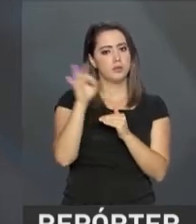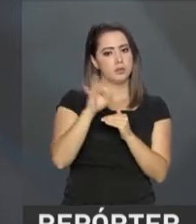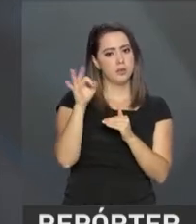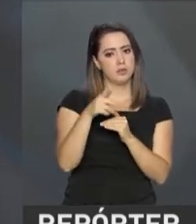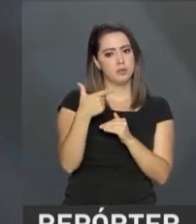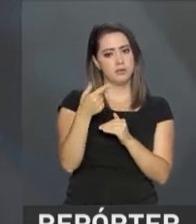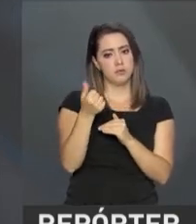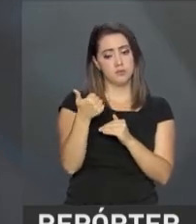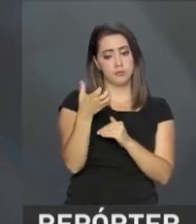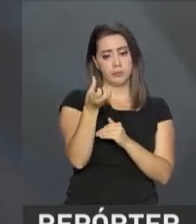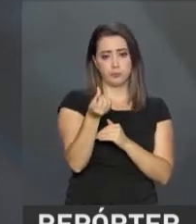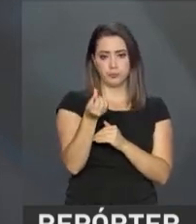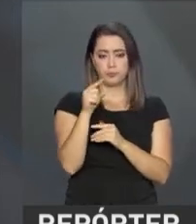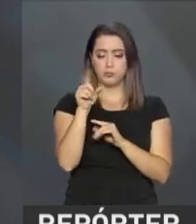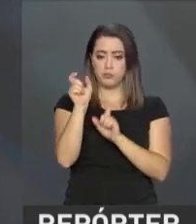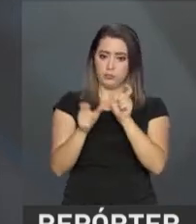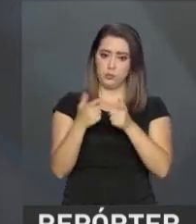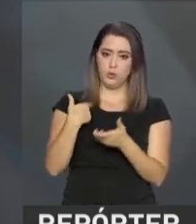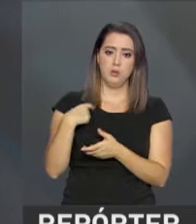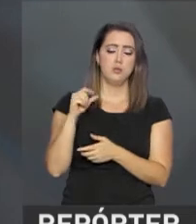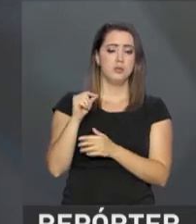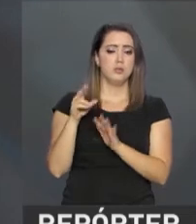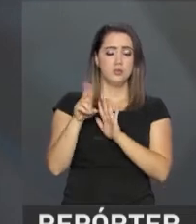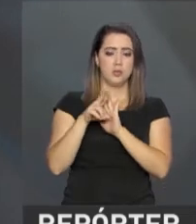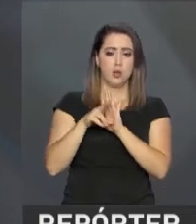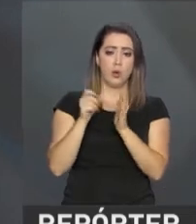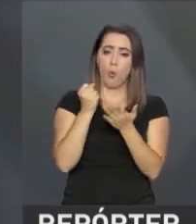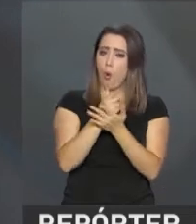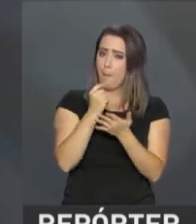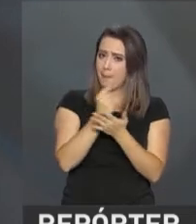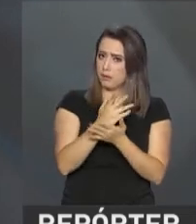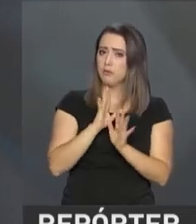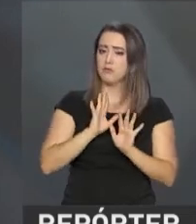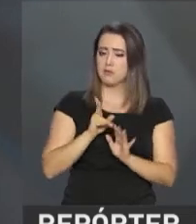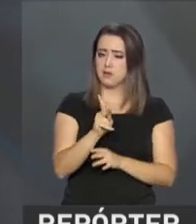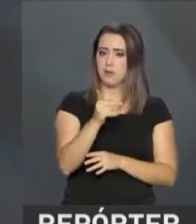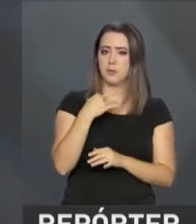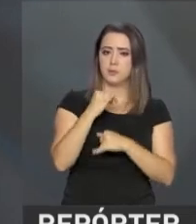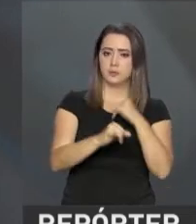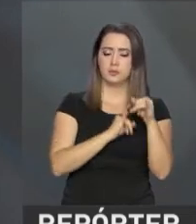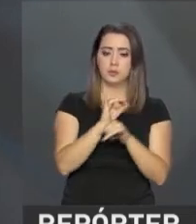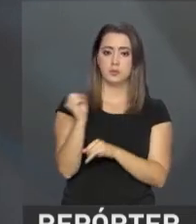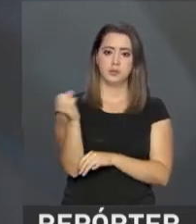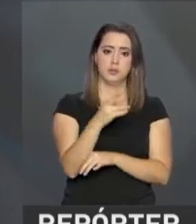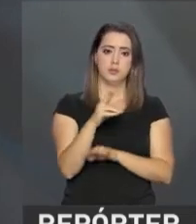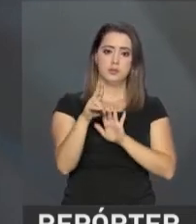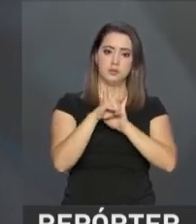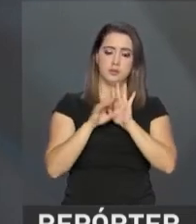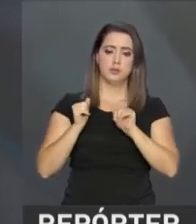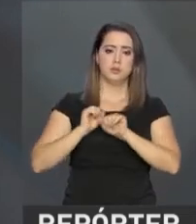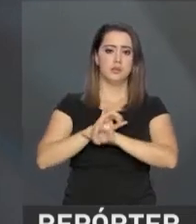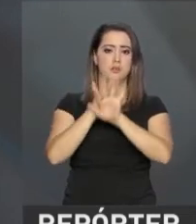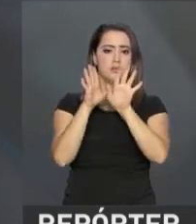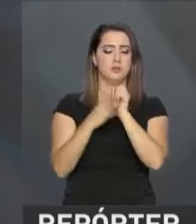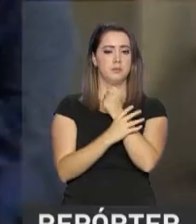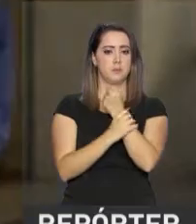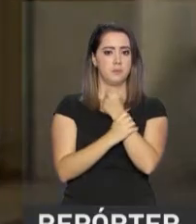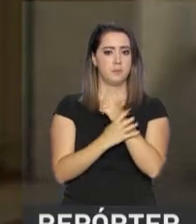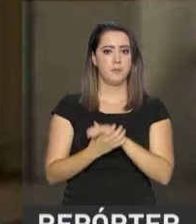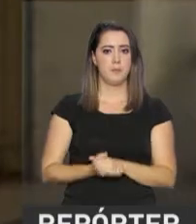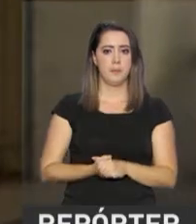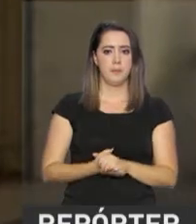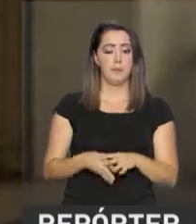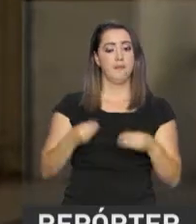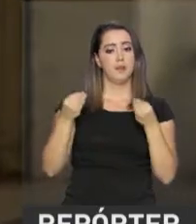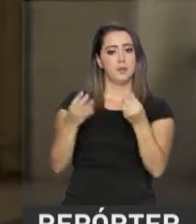2006 para quem tem o hábito de comprar pela internet as novas regras vão trazer mais transparência e segurança dá